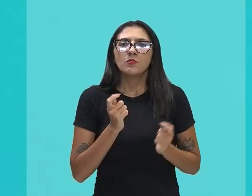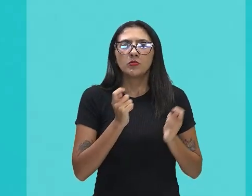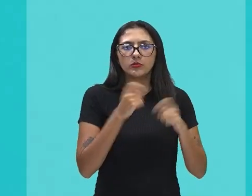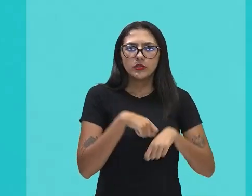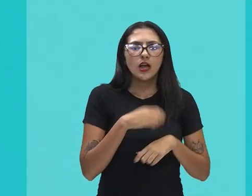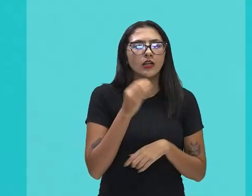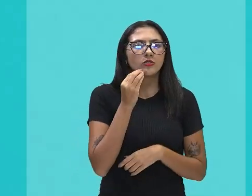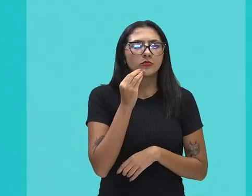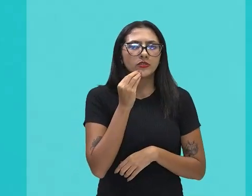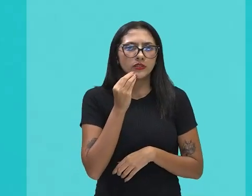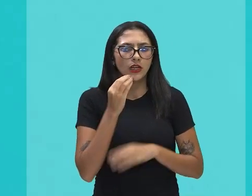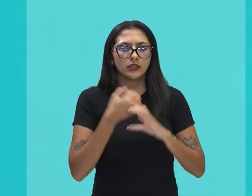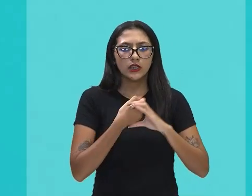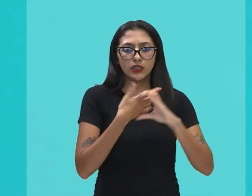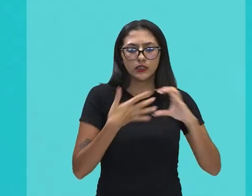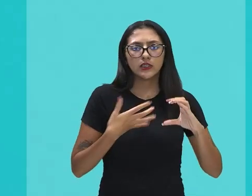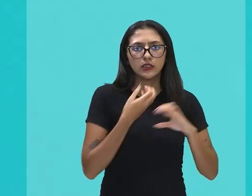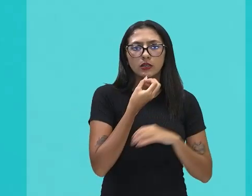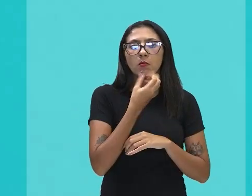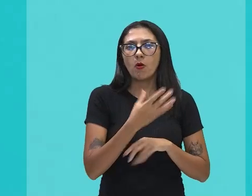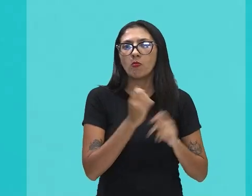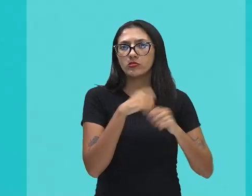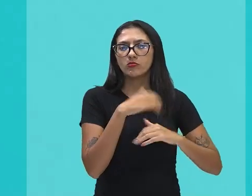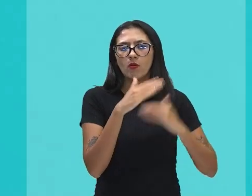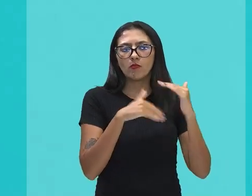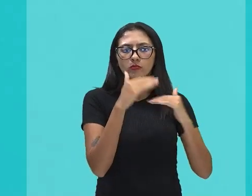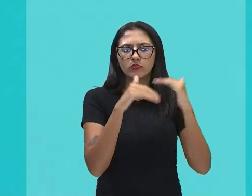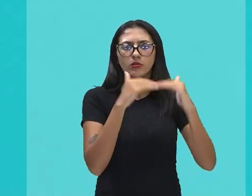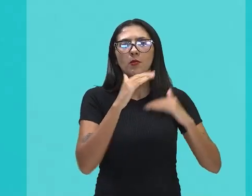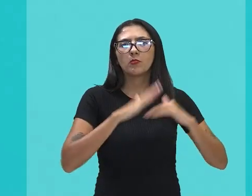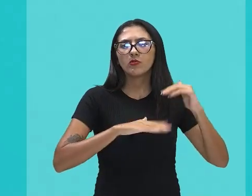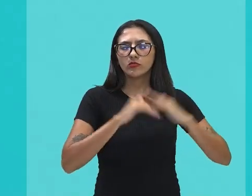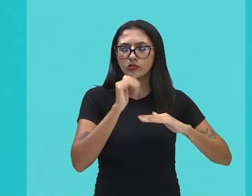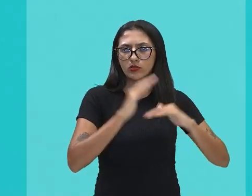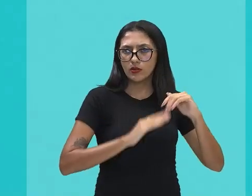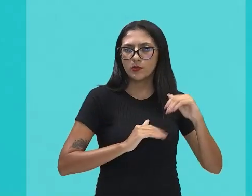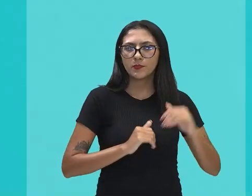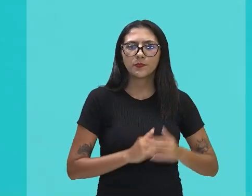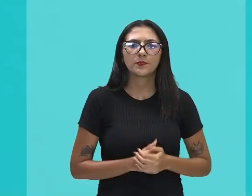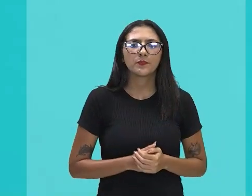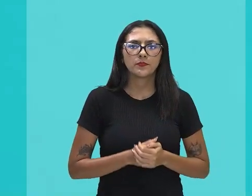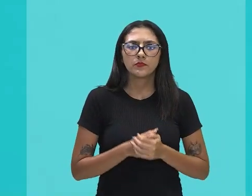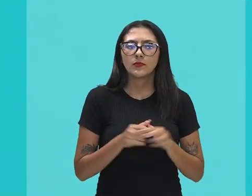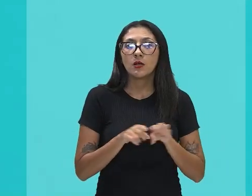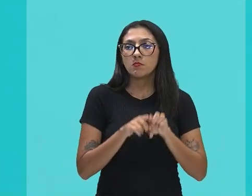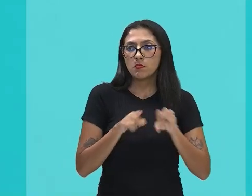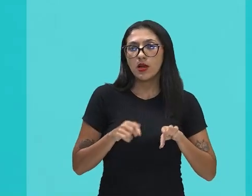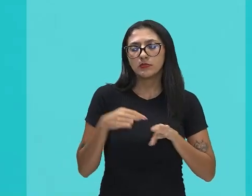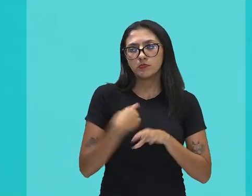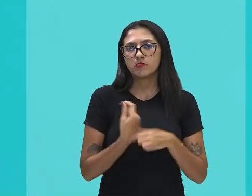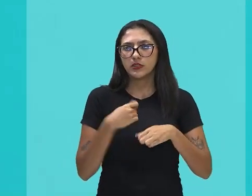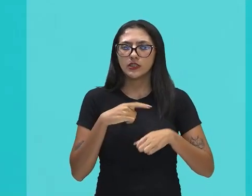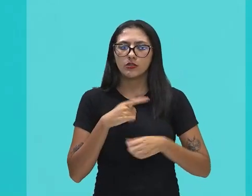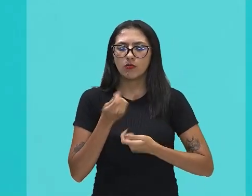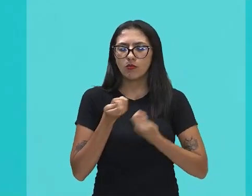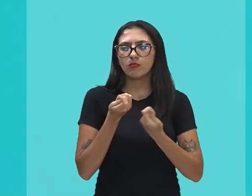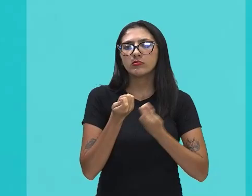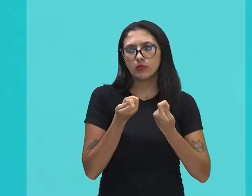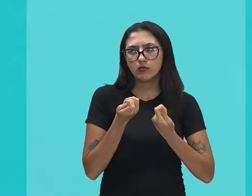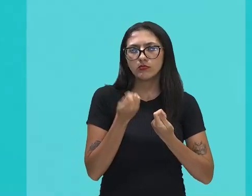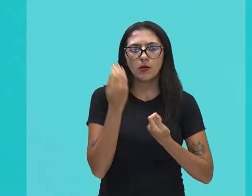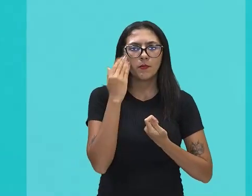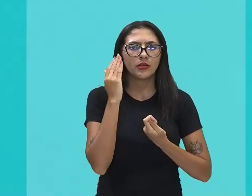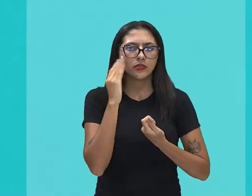possibilidades, seus aspectos positivos de desenvolvimento para o ser humano, mas a gente precisa ter disciplina para saber separar